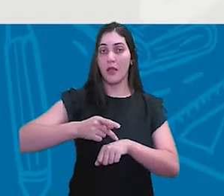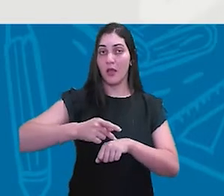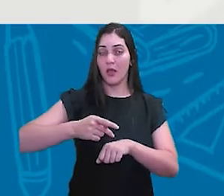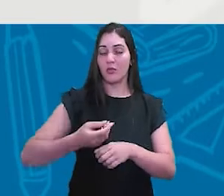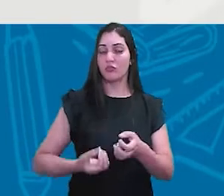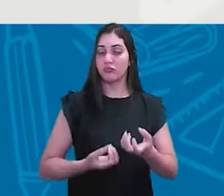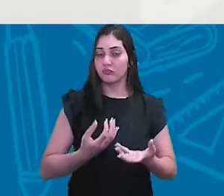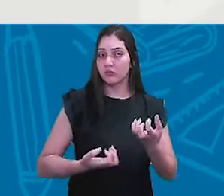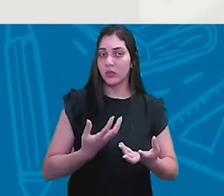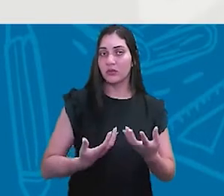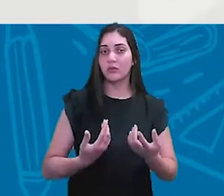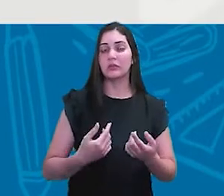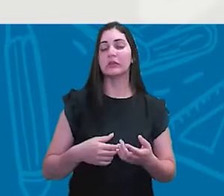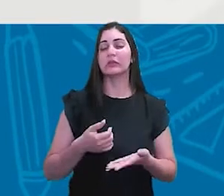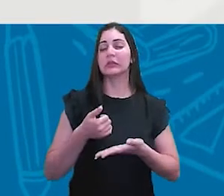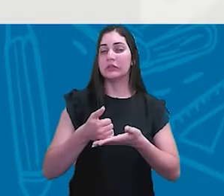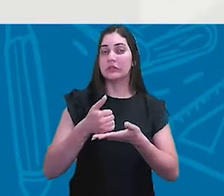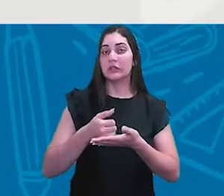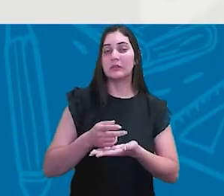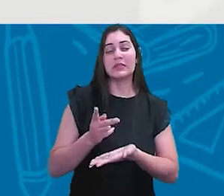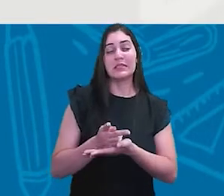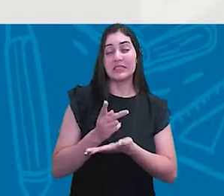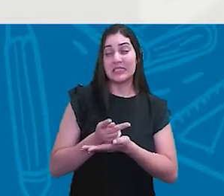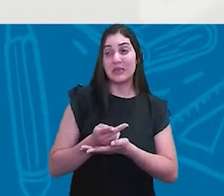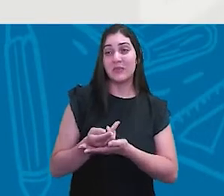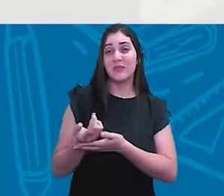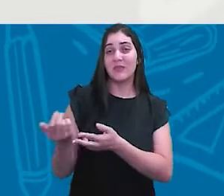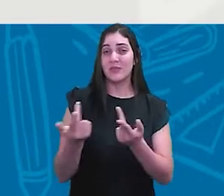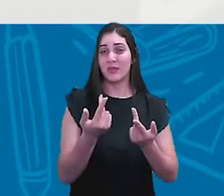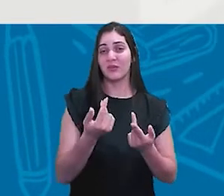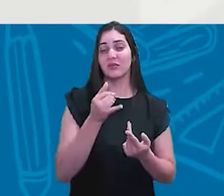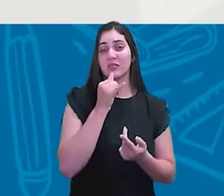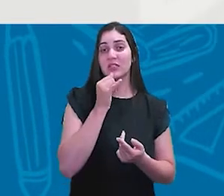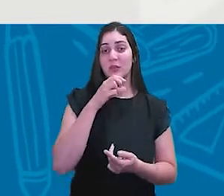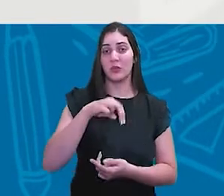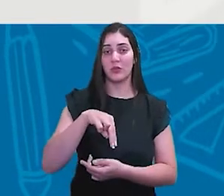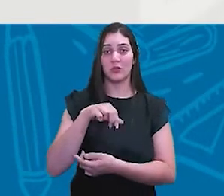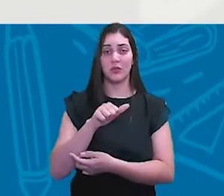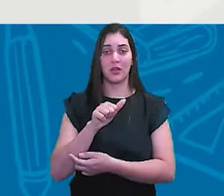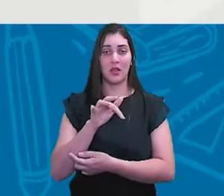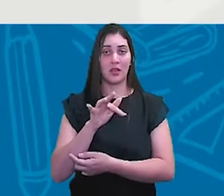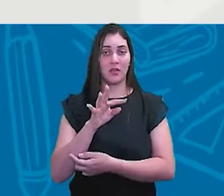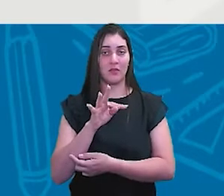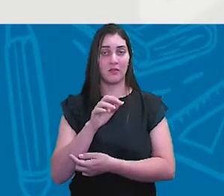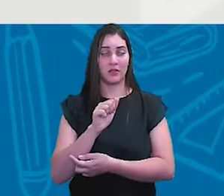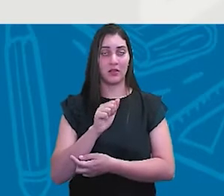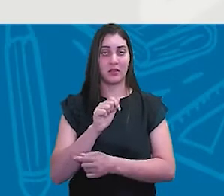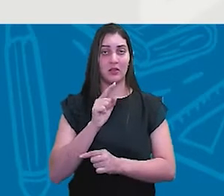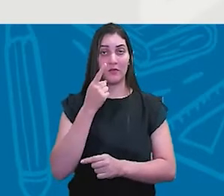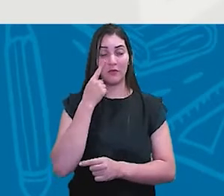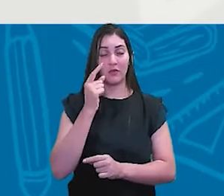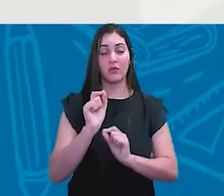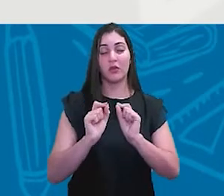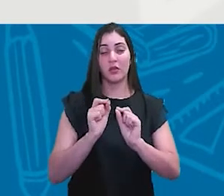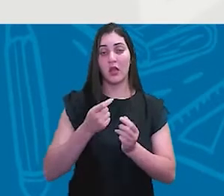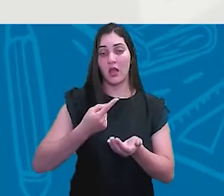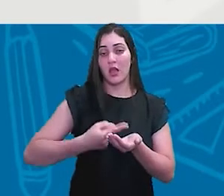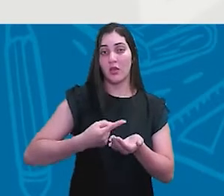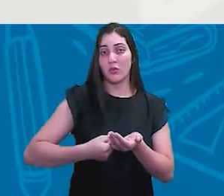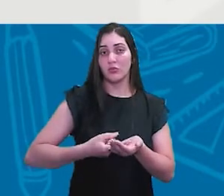se ajudar. Mas nem sempre funcionou assim, né? Como a gente viu no NAFTA, né, acordos nem sempre